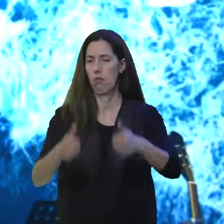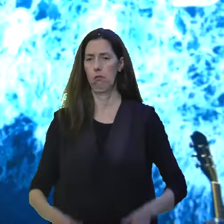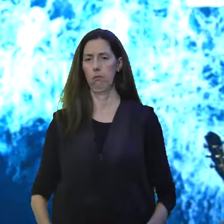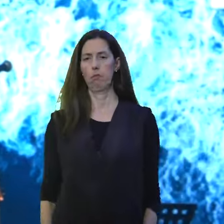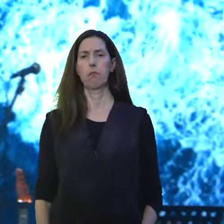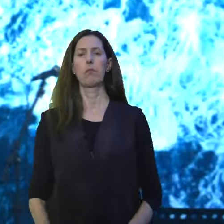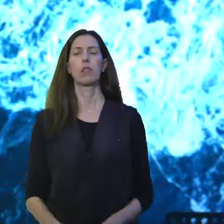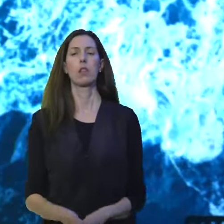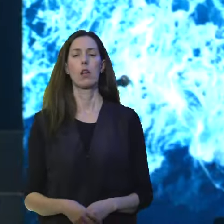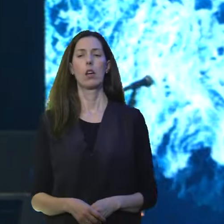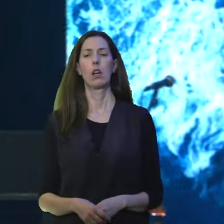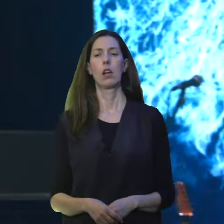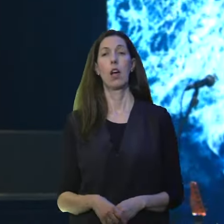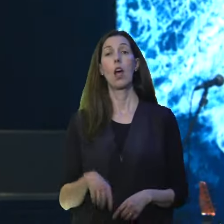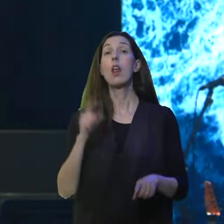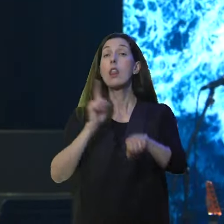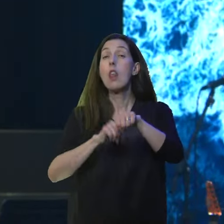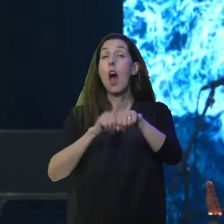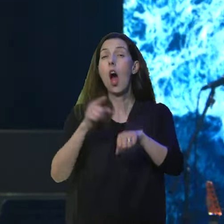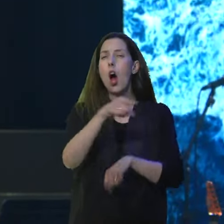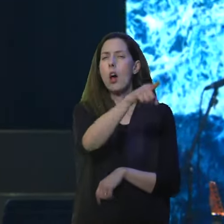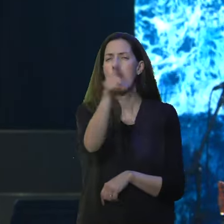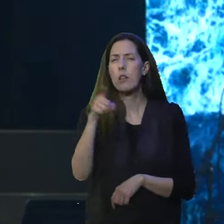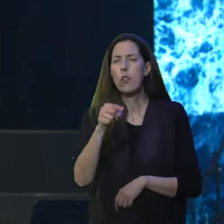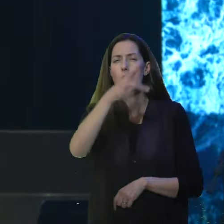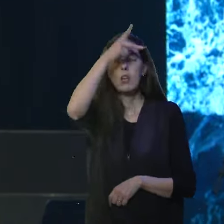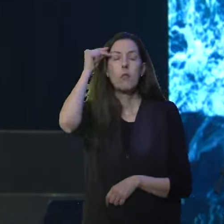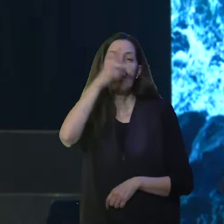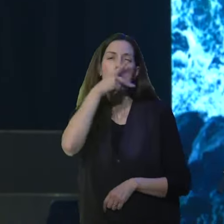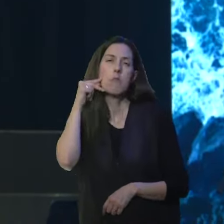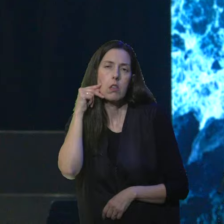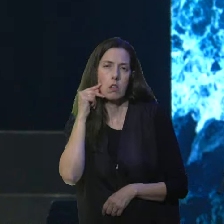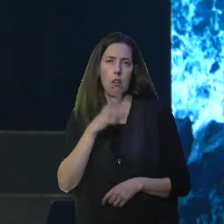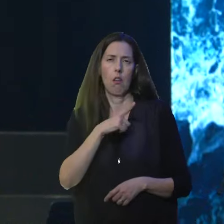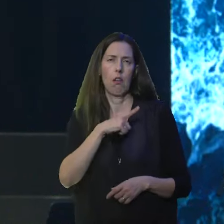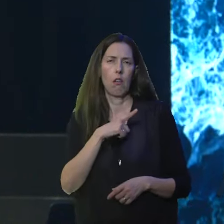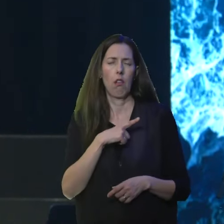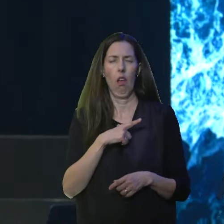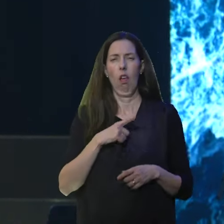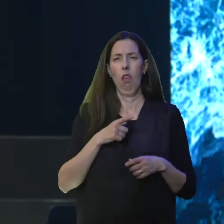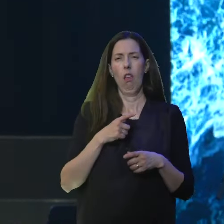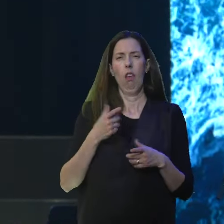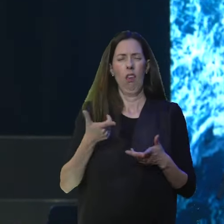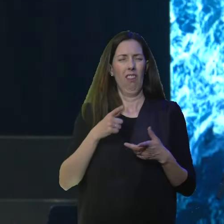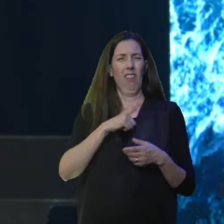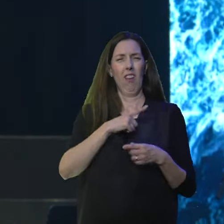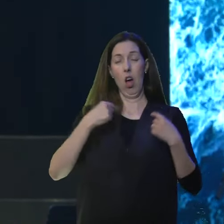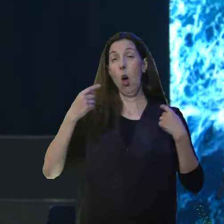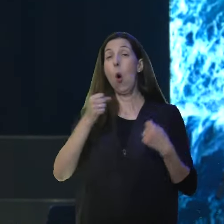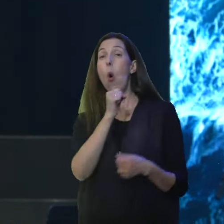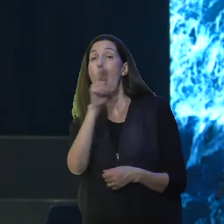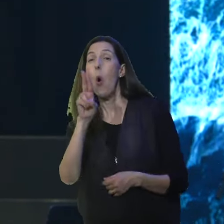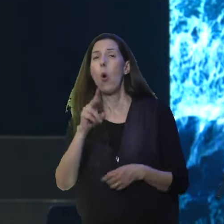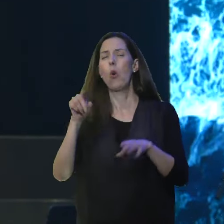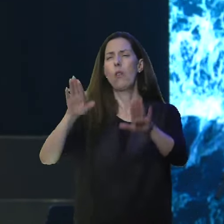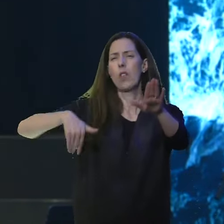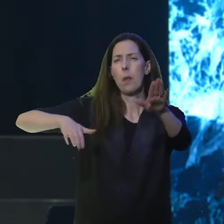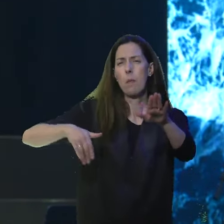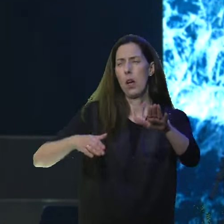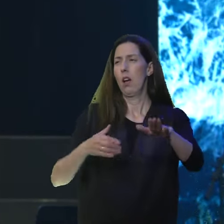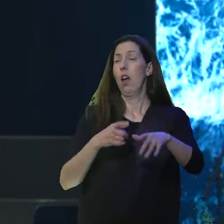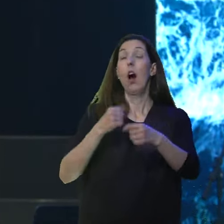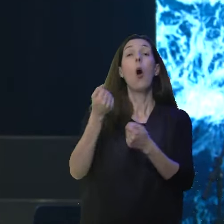Quando você se veste com um biquíni indecente, quando você vem para a igreja com uma roupa apertada e indecente, por mais que você